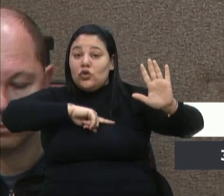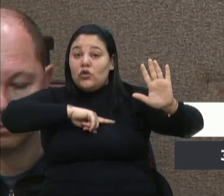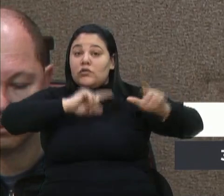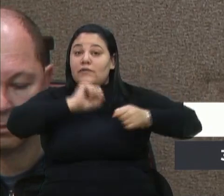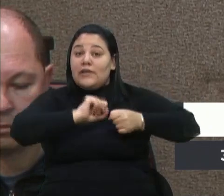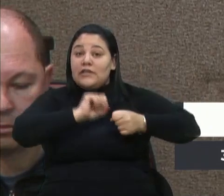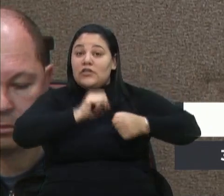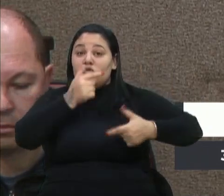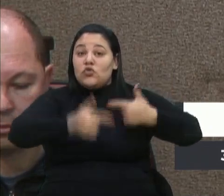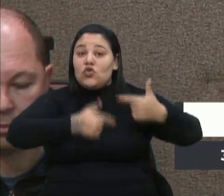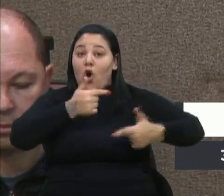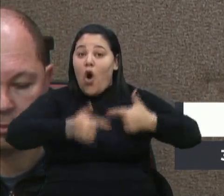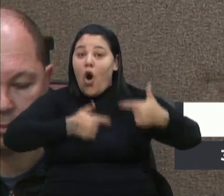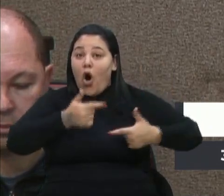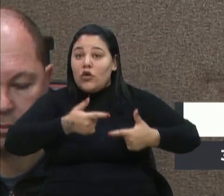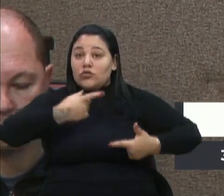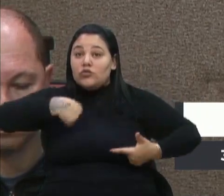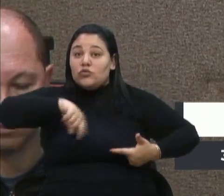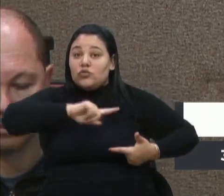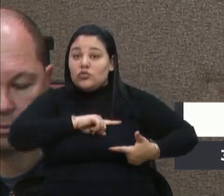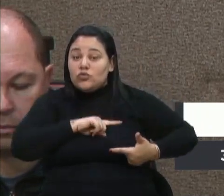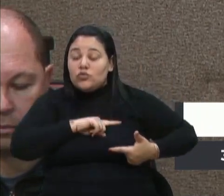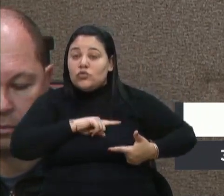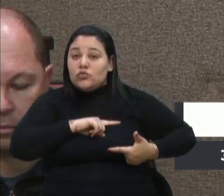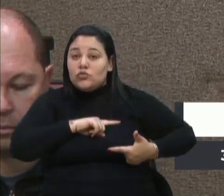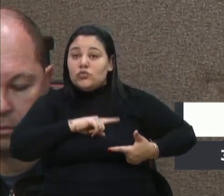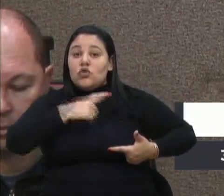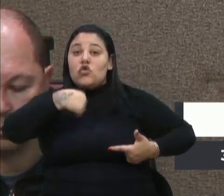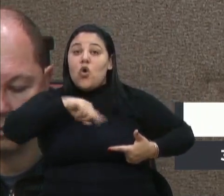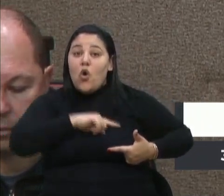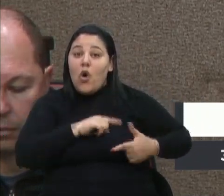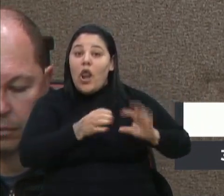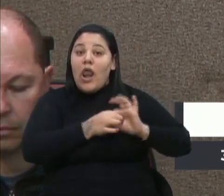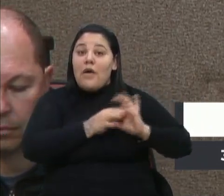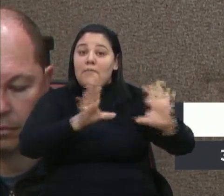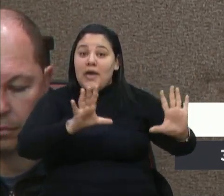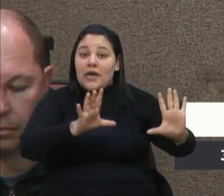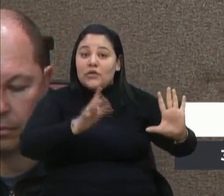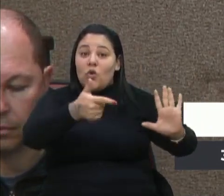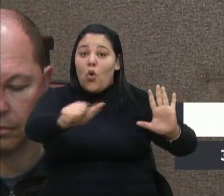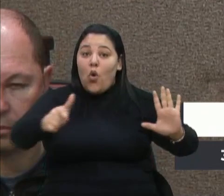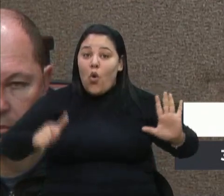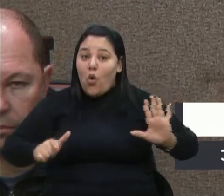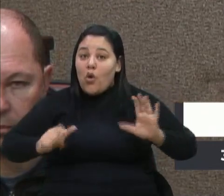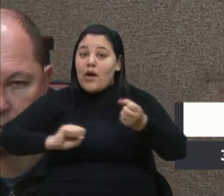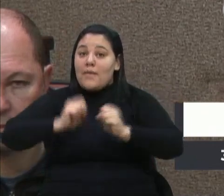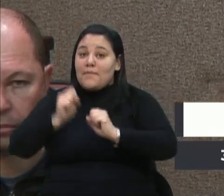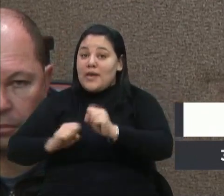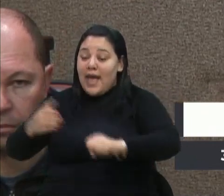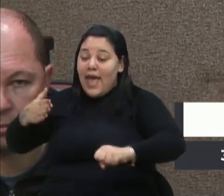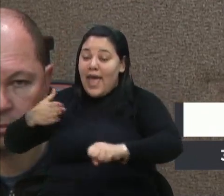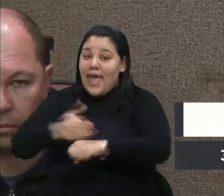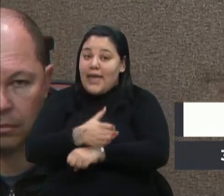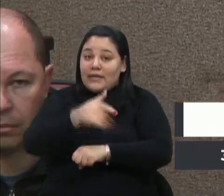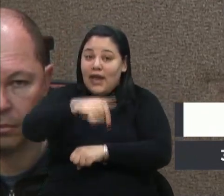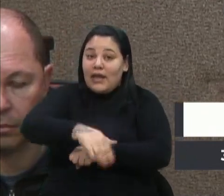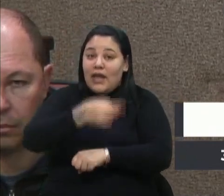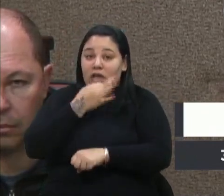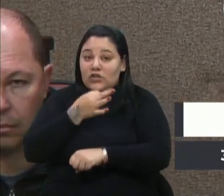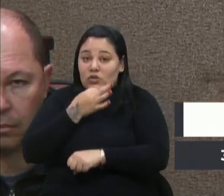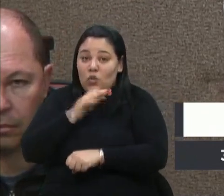parte. Nós estamos liberando para que outras empresas funerárias se implantem em Caxias do Sul, para que o